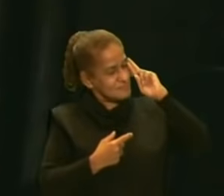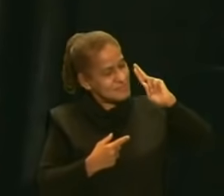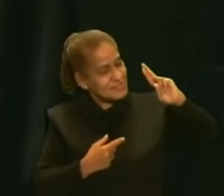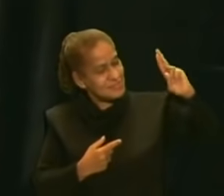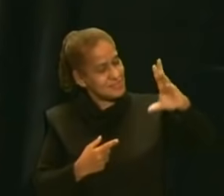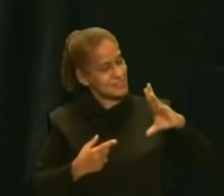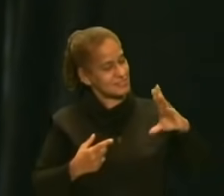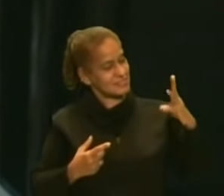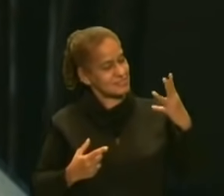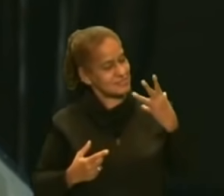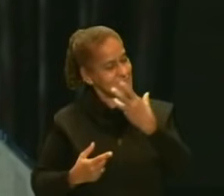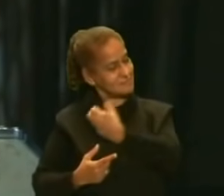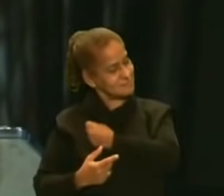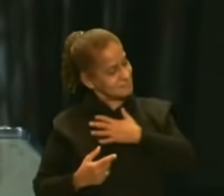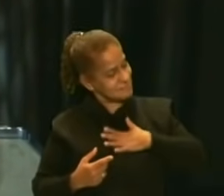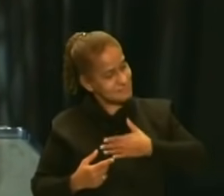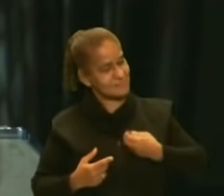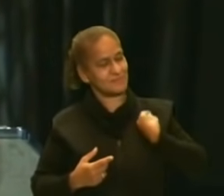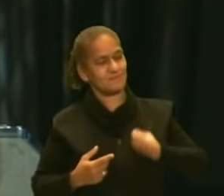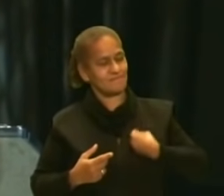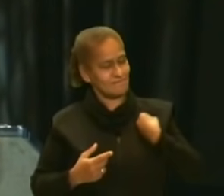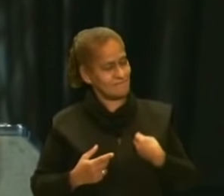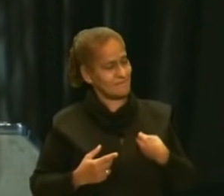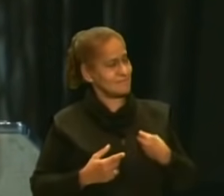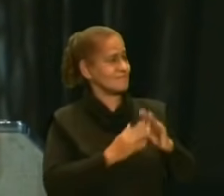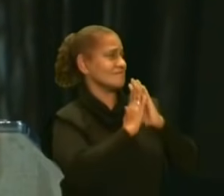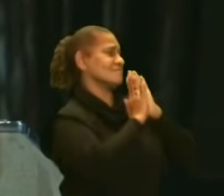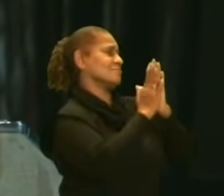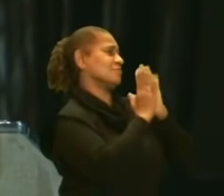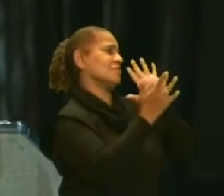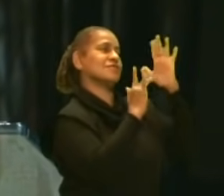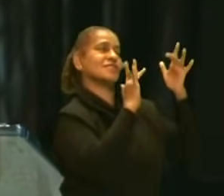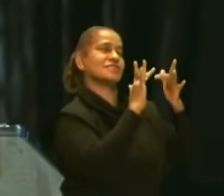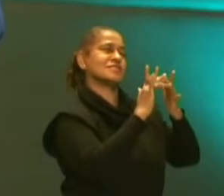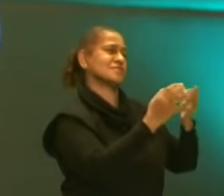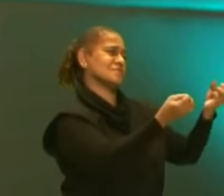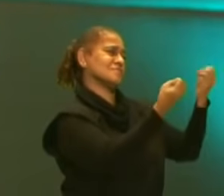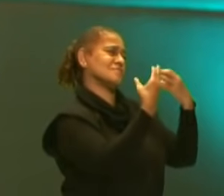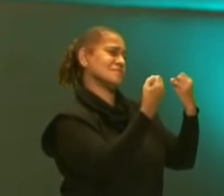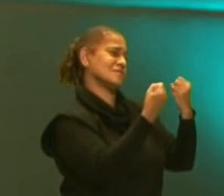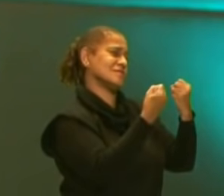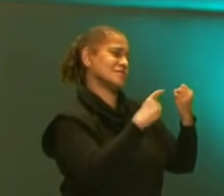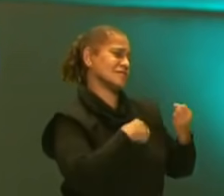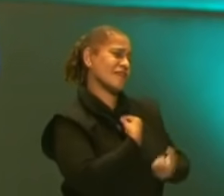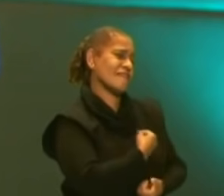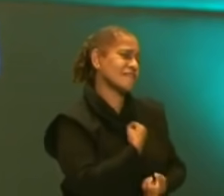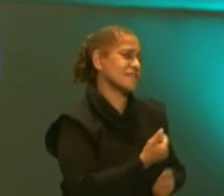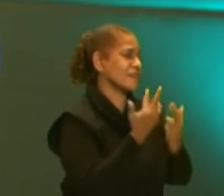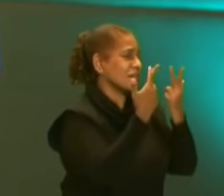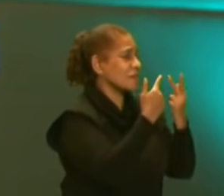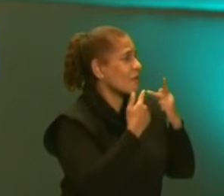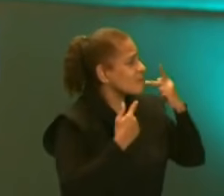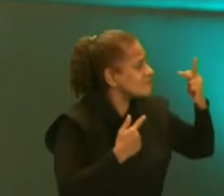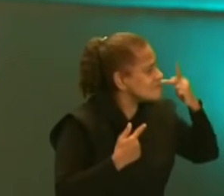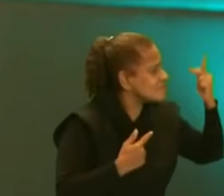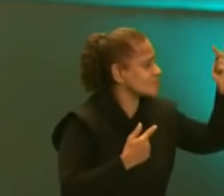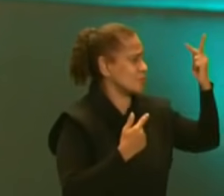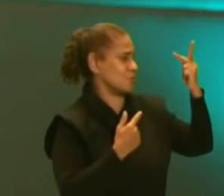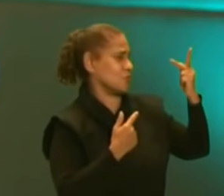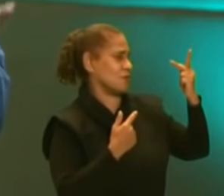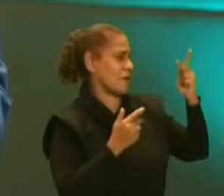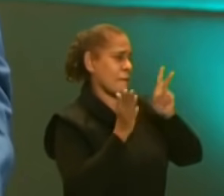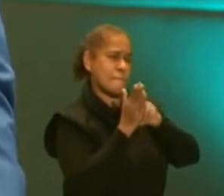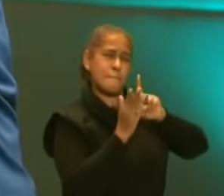minha vida. Me ensina a viver do Teu jeito, porque o do meu